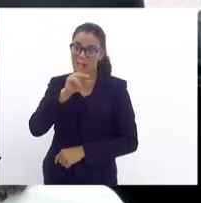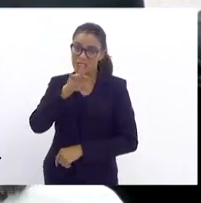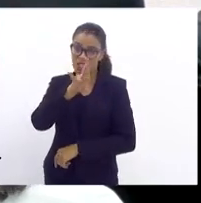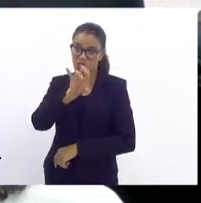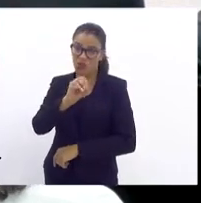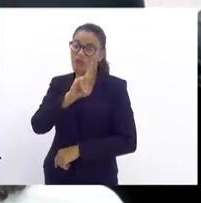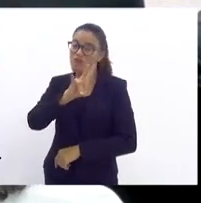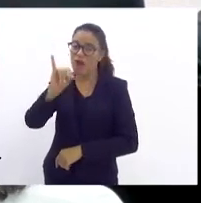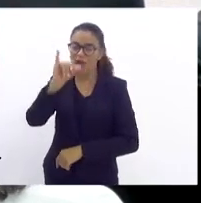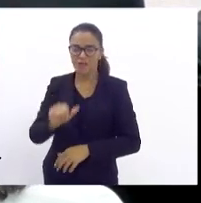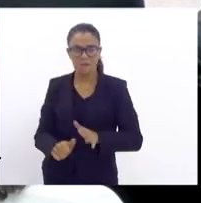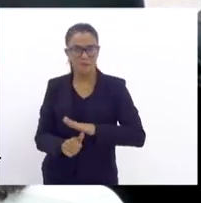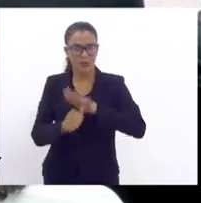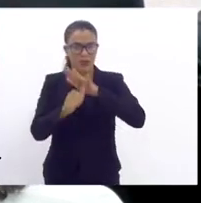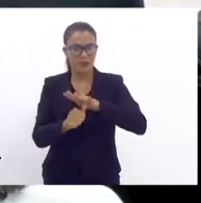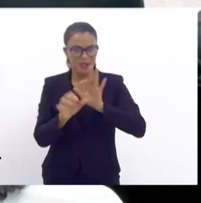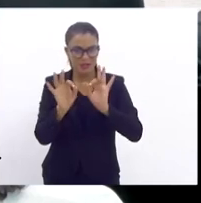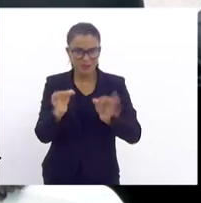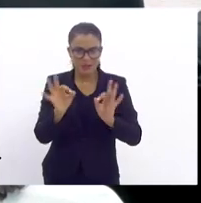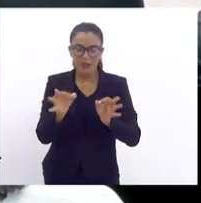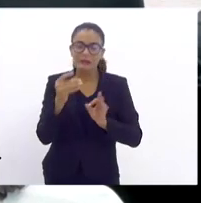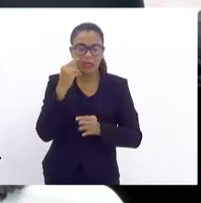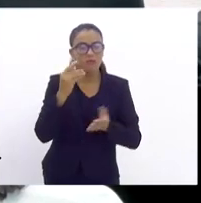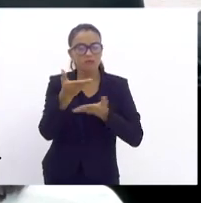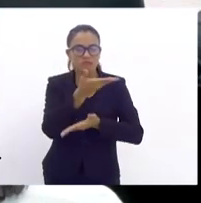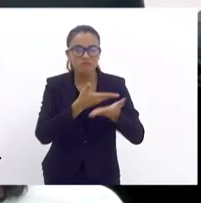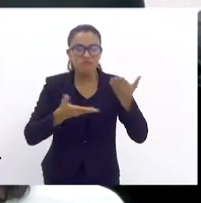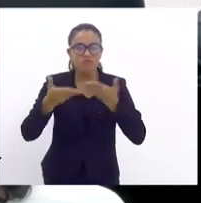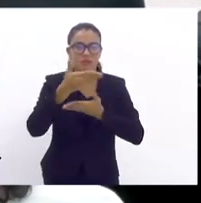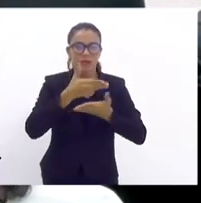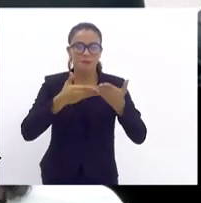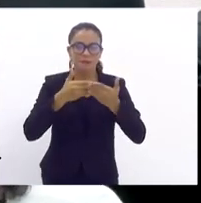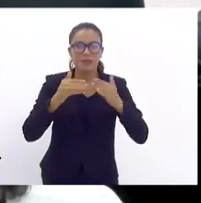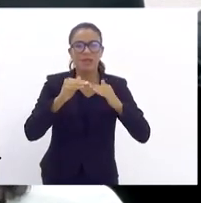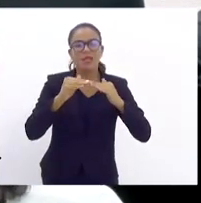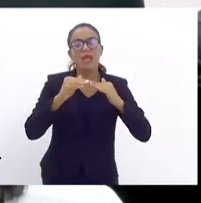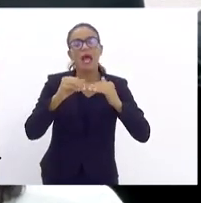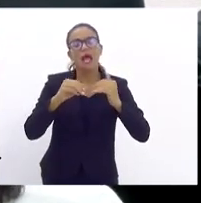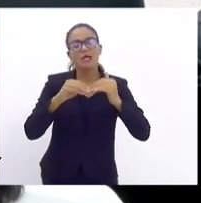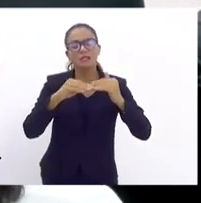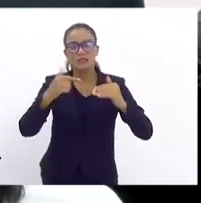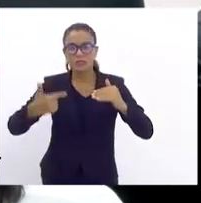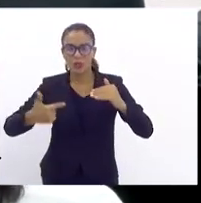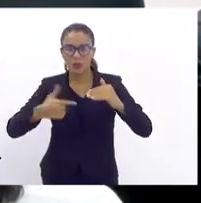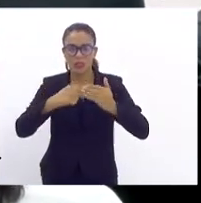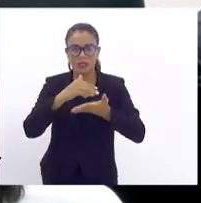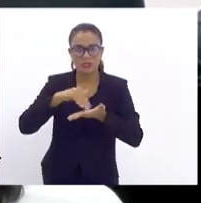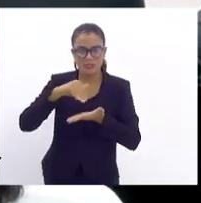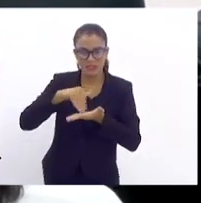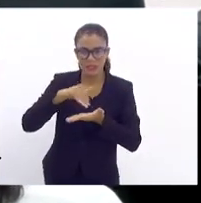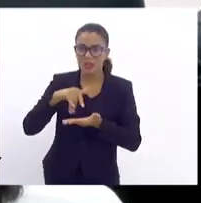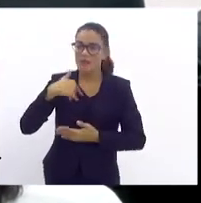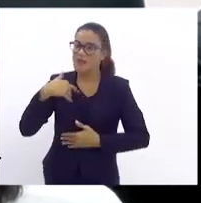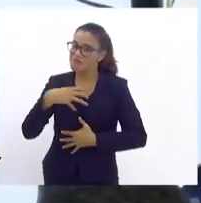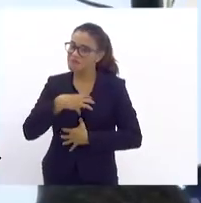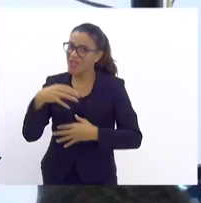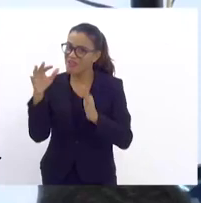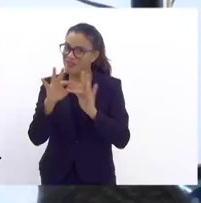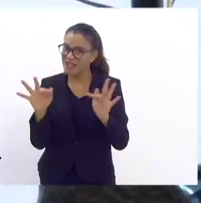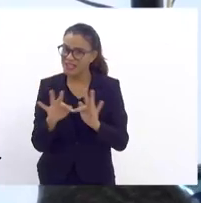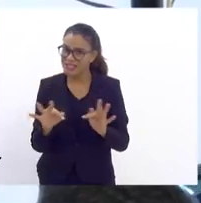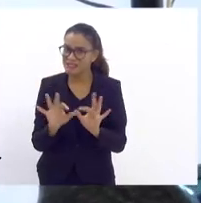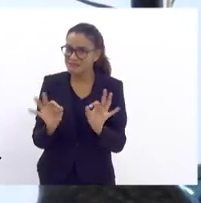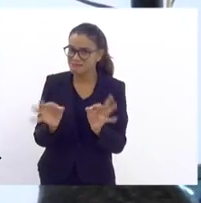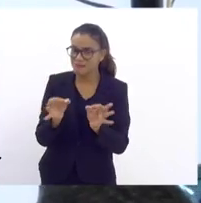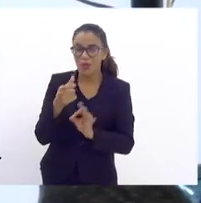exatamente a gente está pretendendo tratar isso nas nossas secretaria se for possível fico feliz viu muito